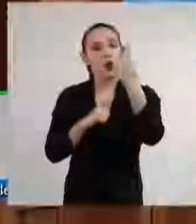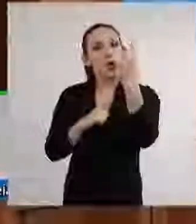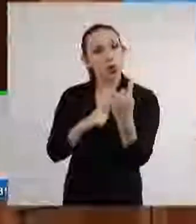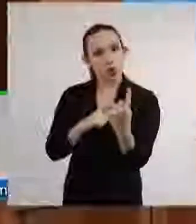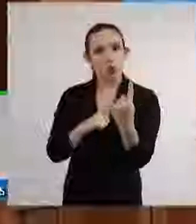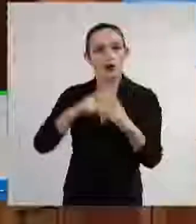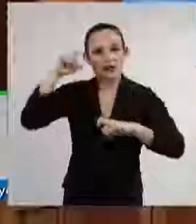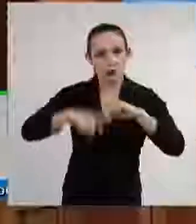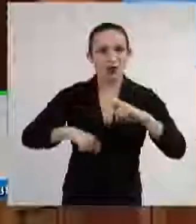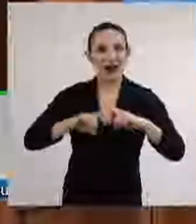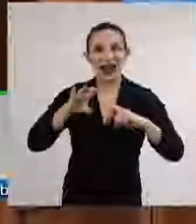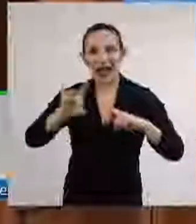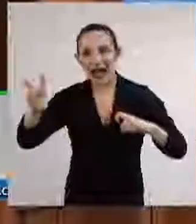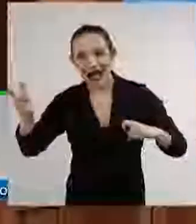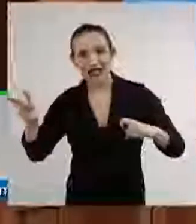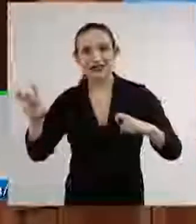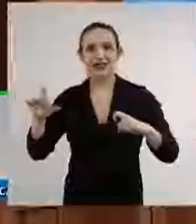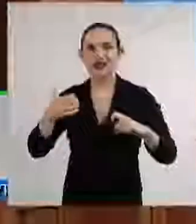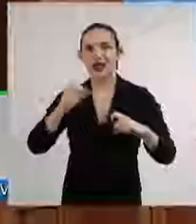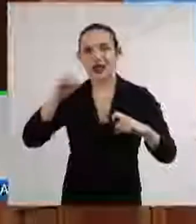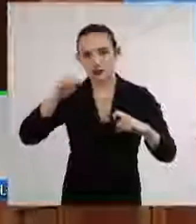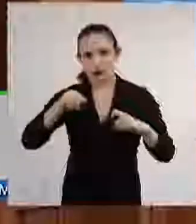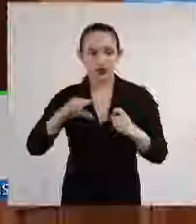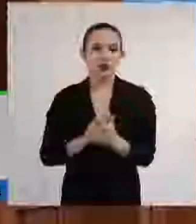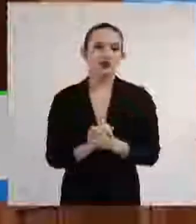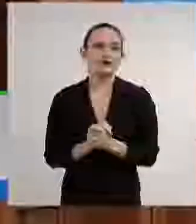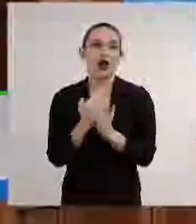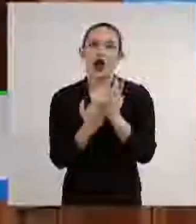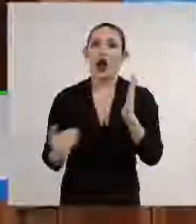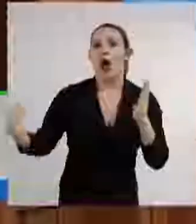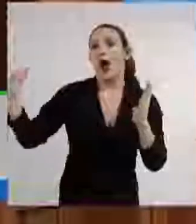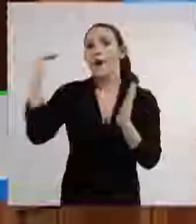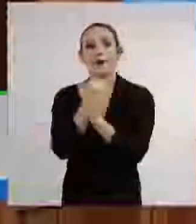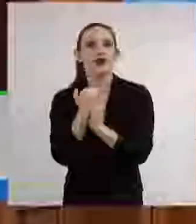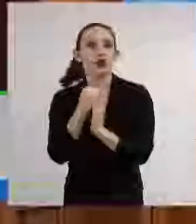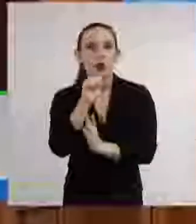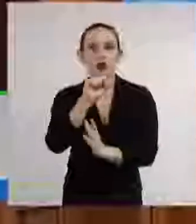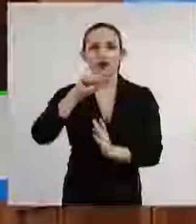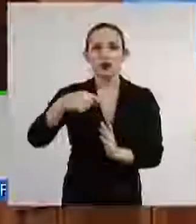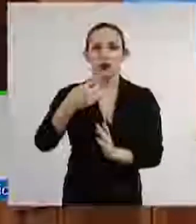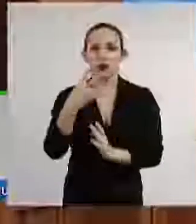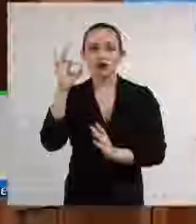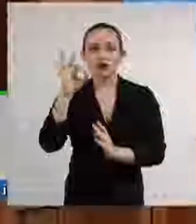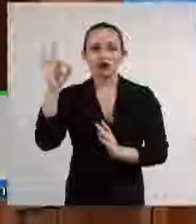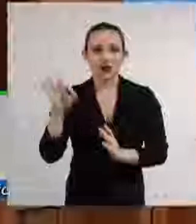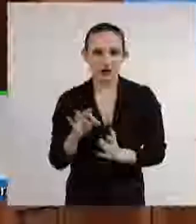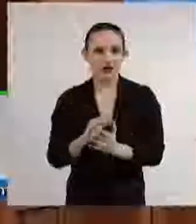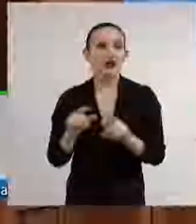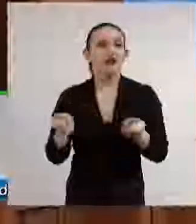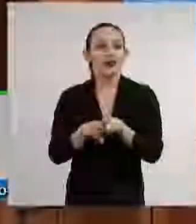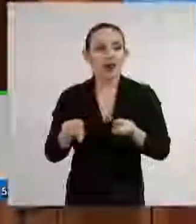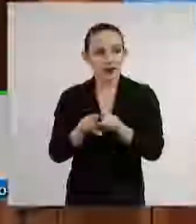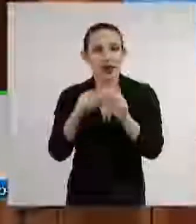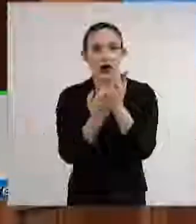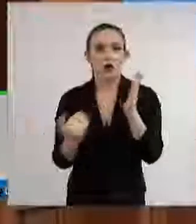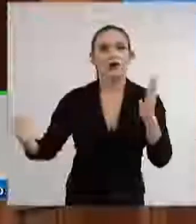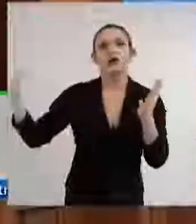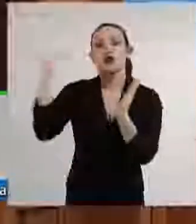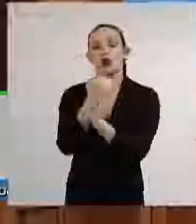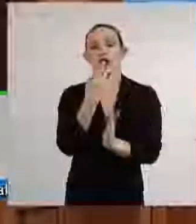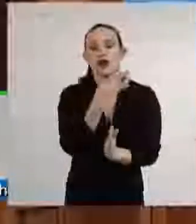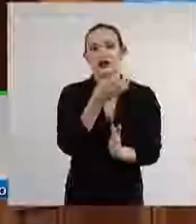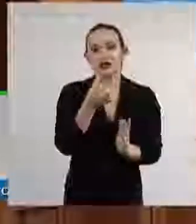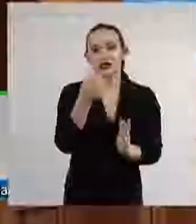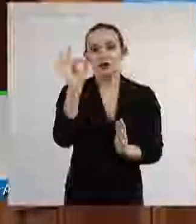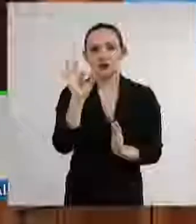10 minutos. O valor representa um aumento de 8,4% em relação a 2016 e 46% em relação a 2010.